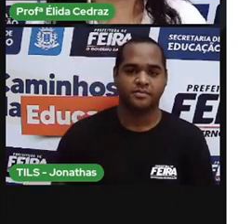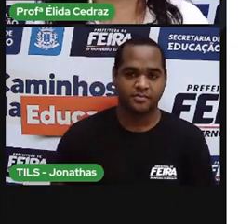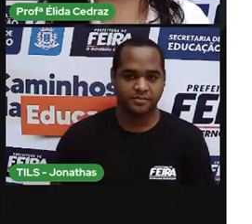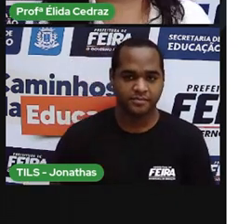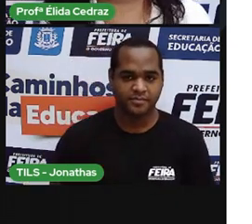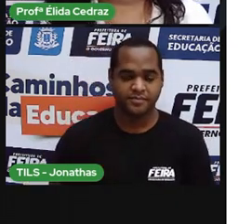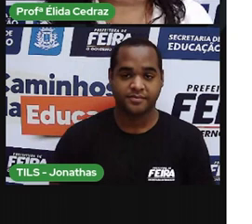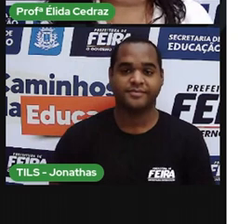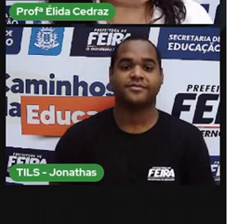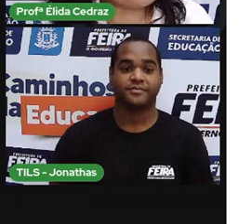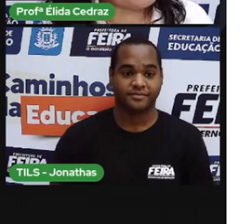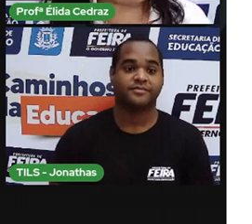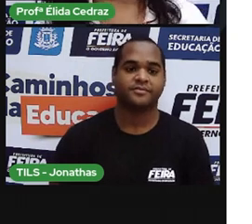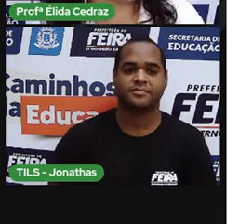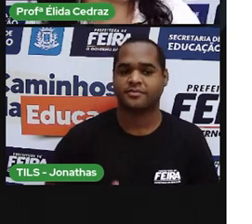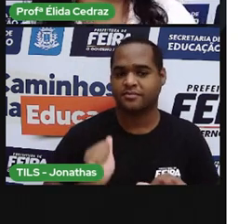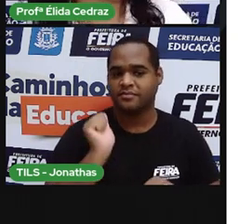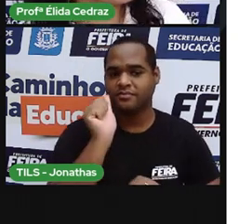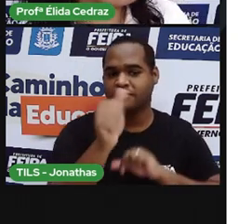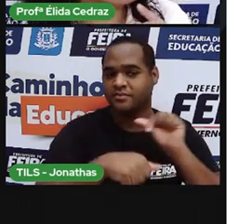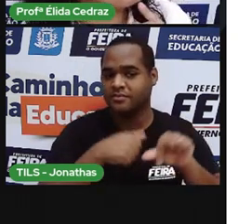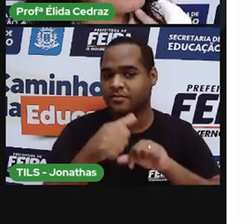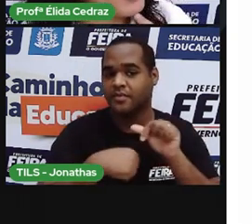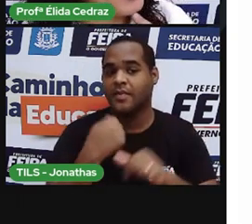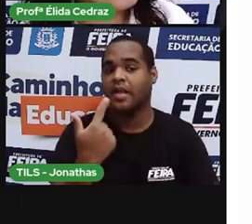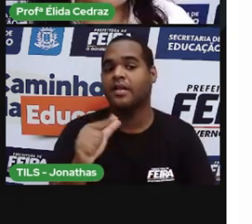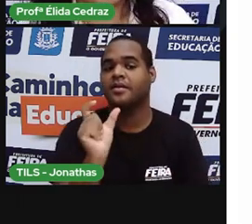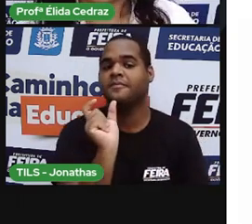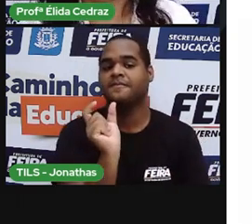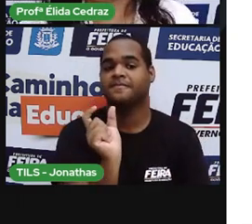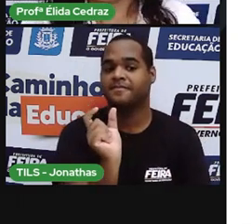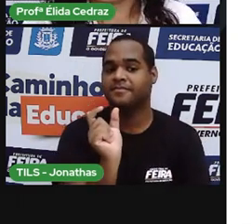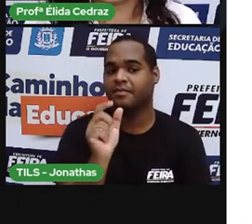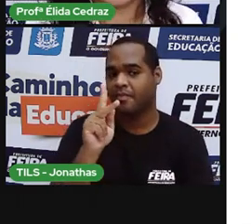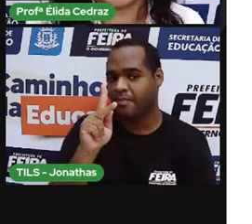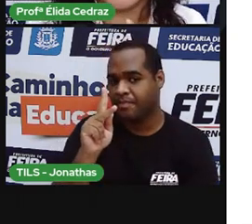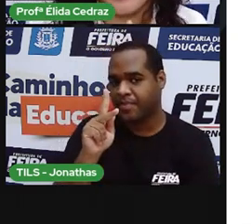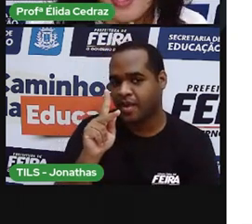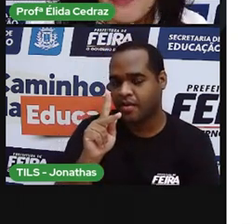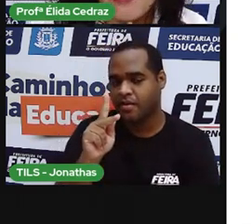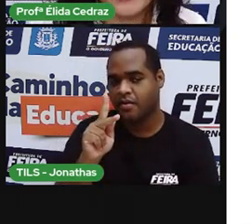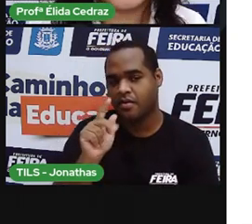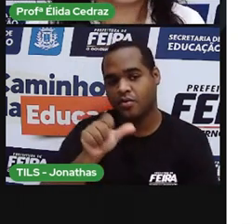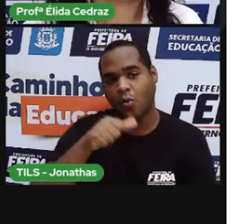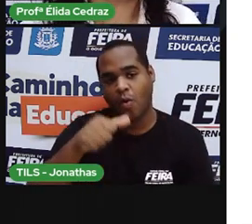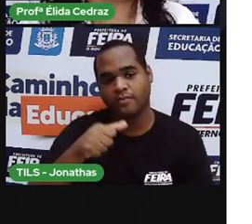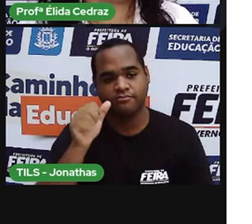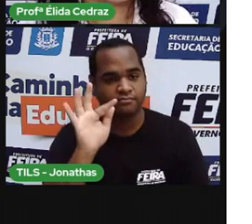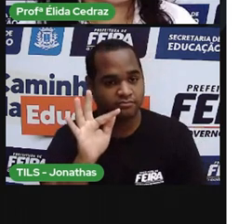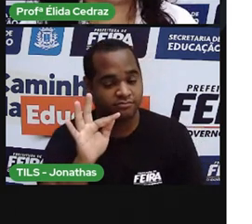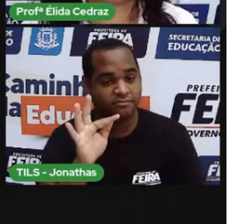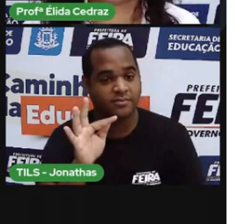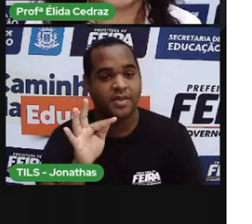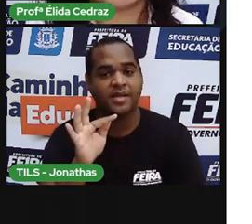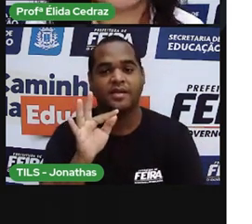E se nós mudarmos a letra P pela letra F, nós teremos